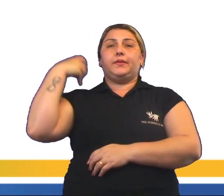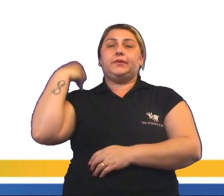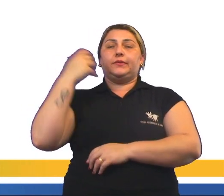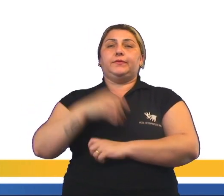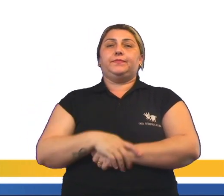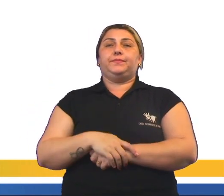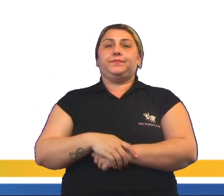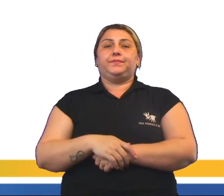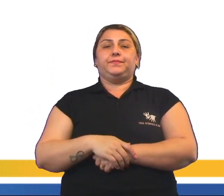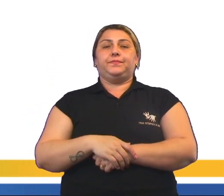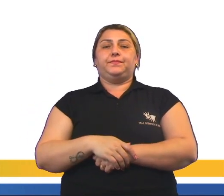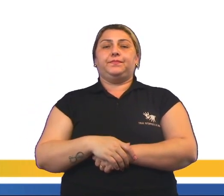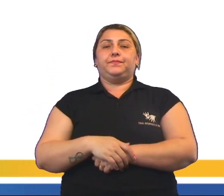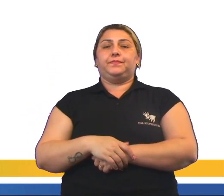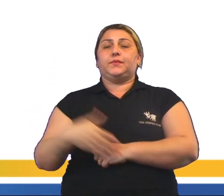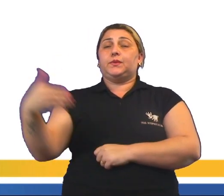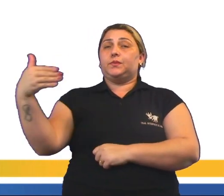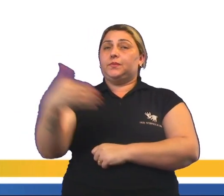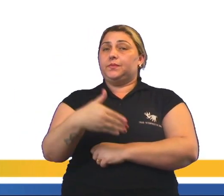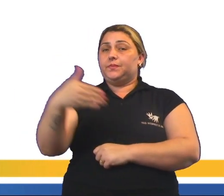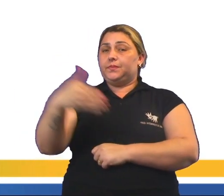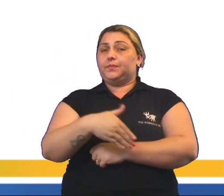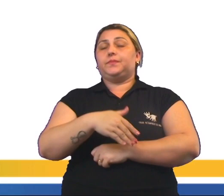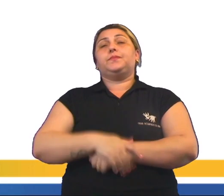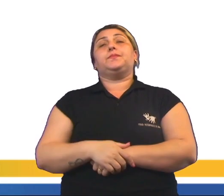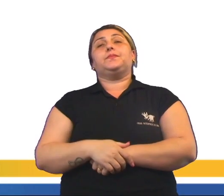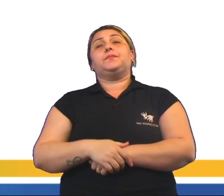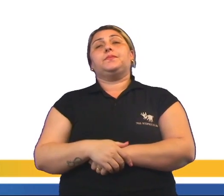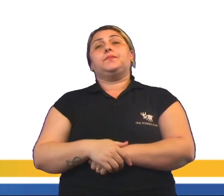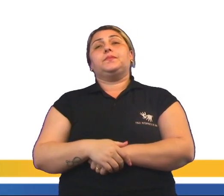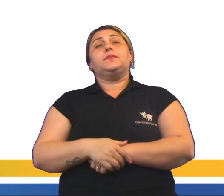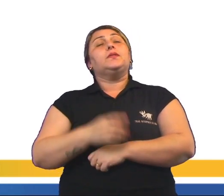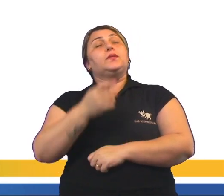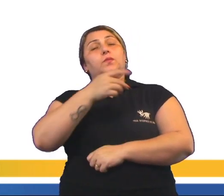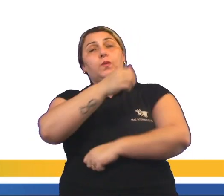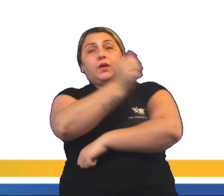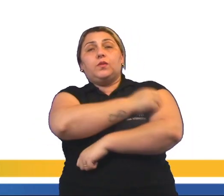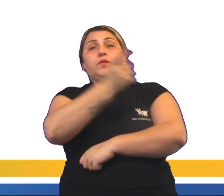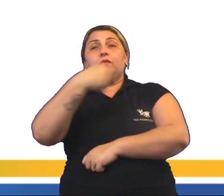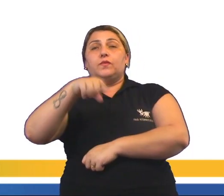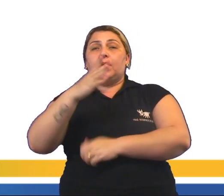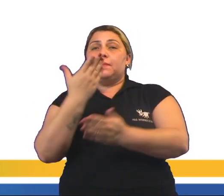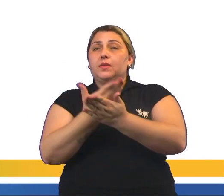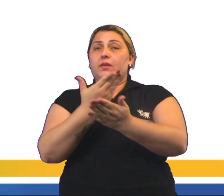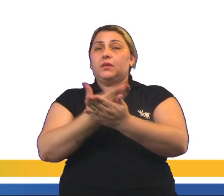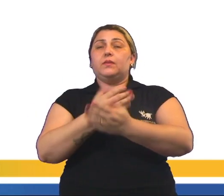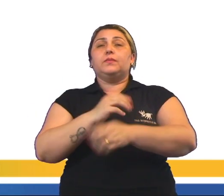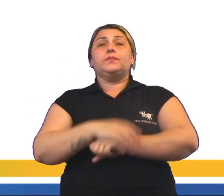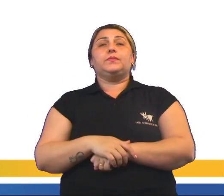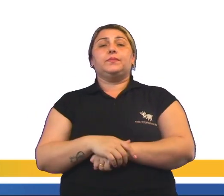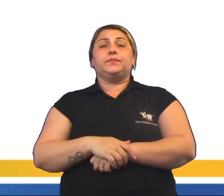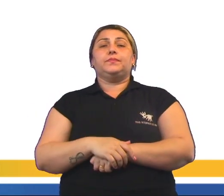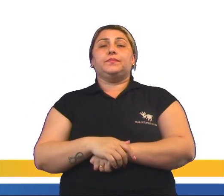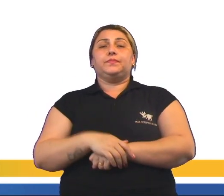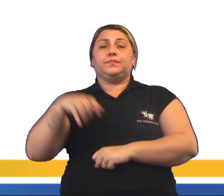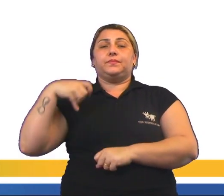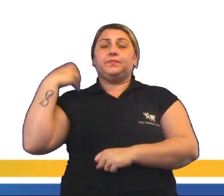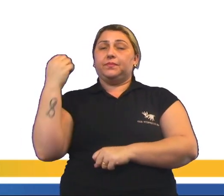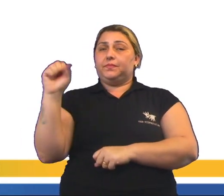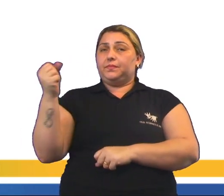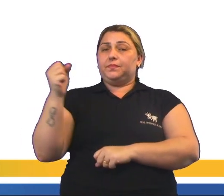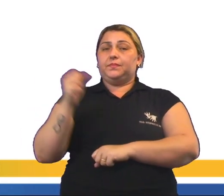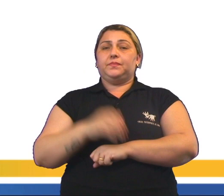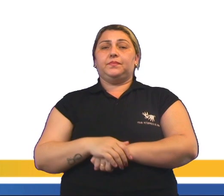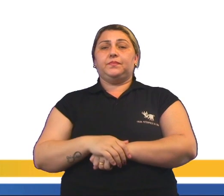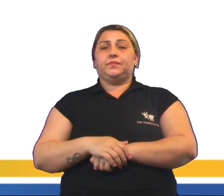pessoal. Idade e frequência. Então nesse caso aí, observe que nós temos a idade